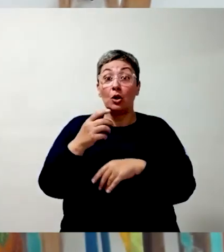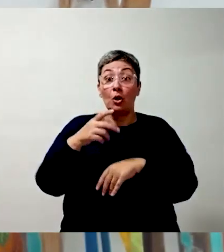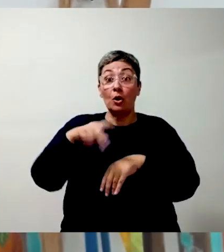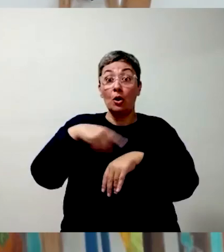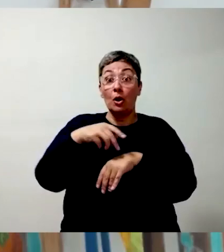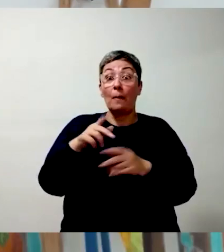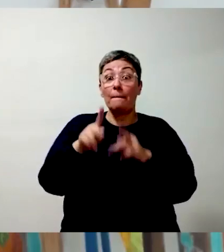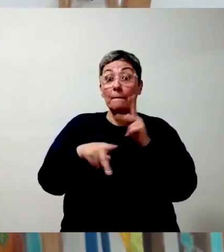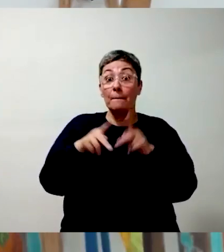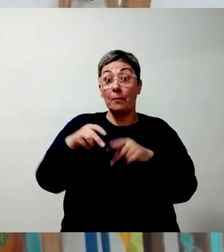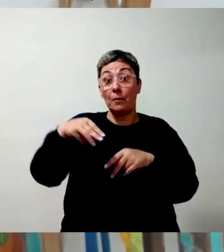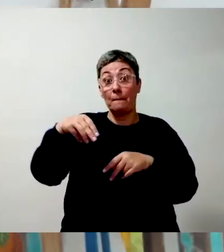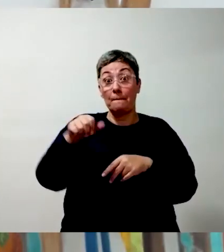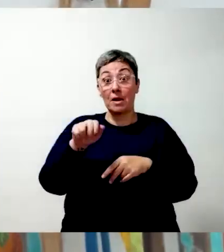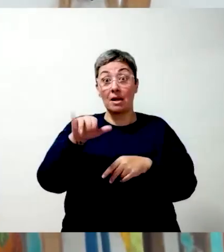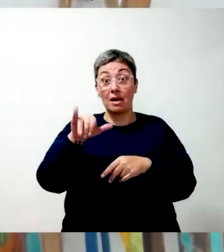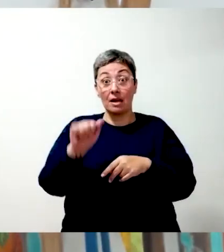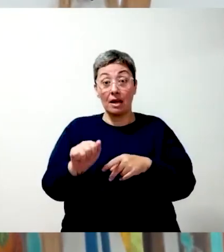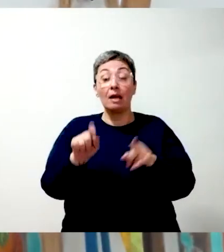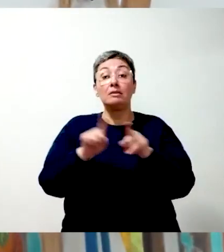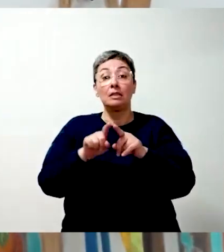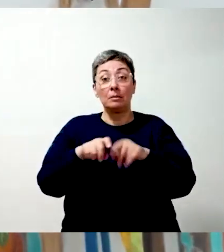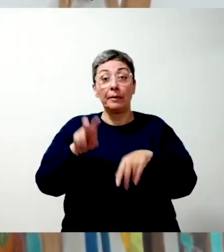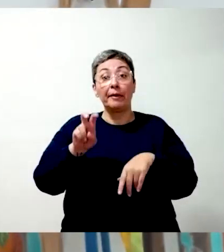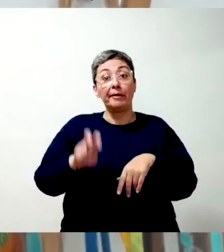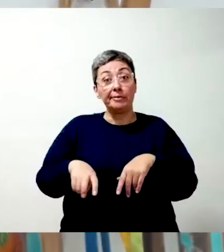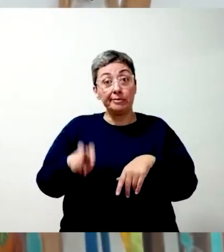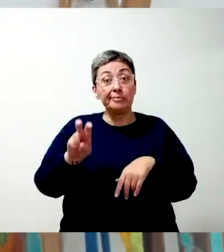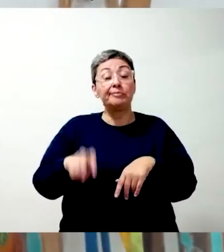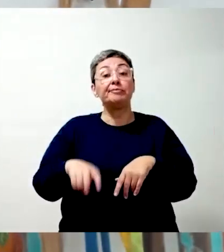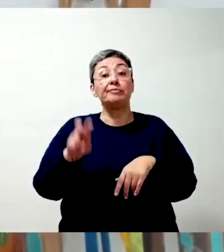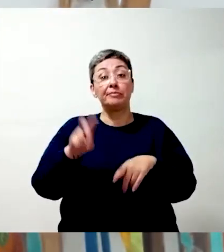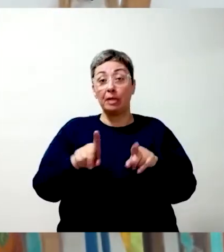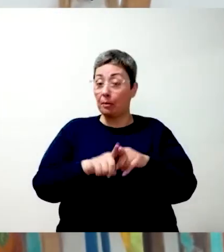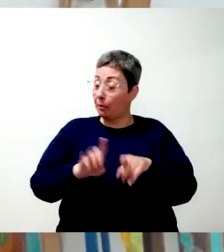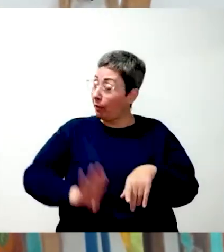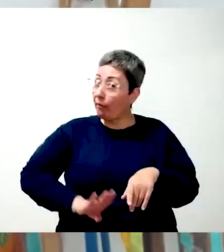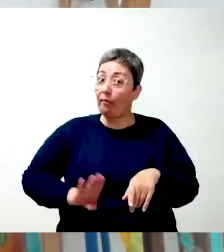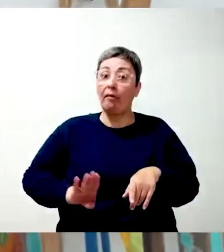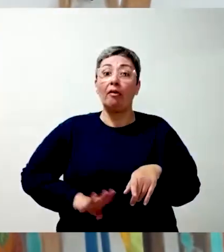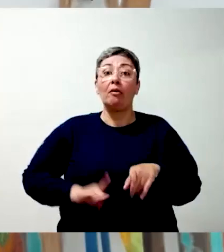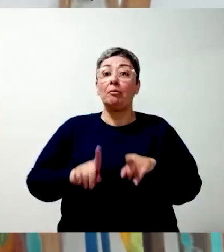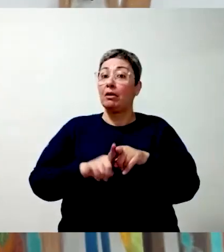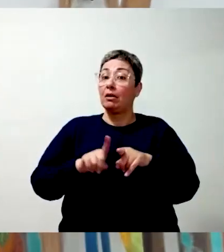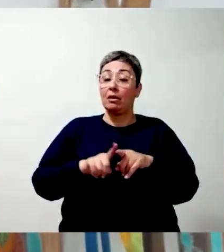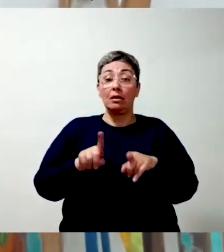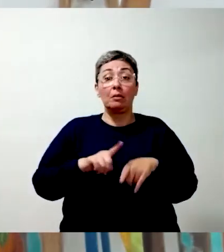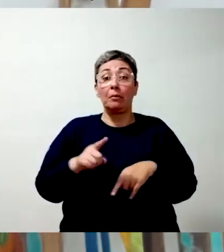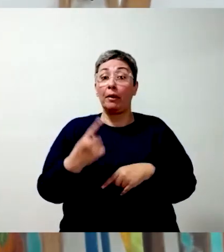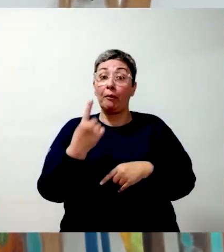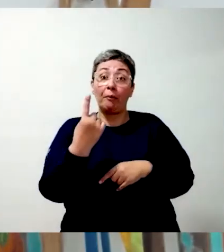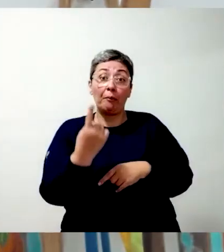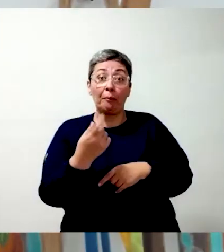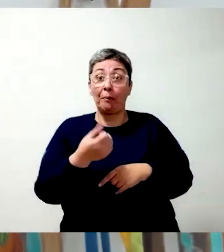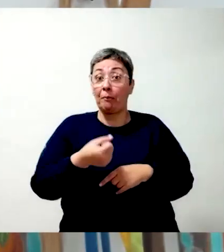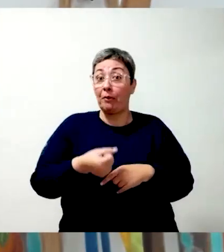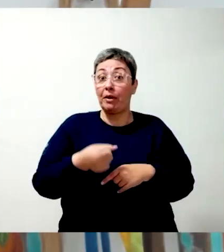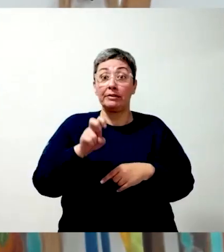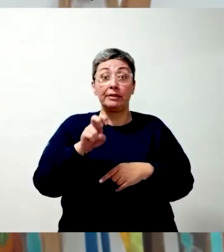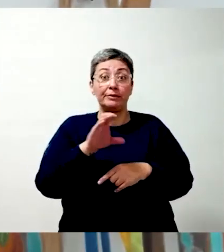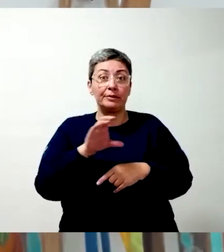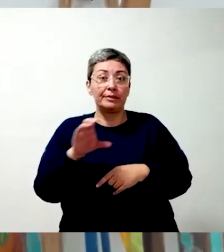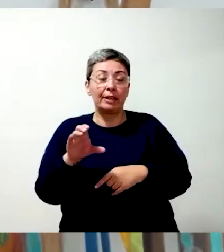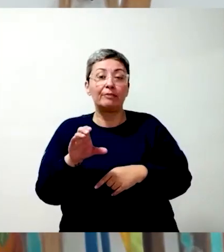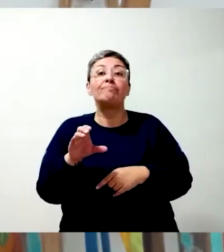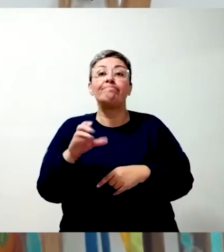origem maia, também caminhando, também com fome e também com uma